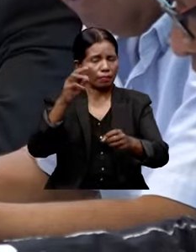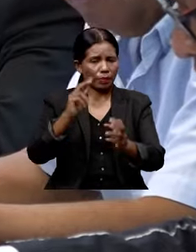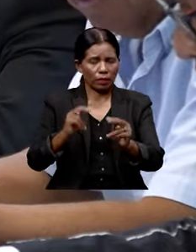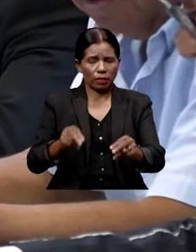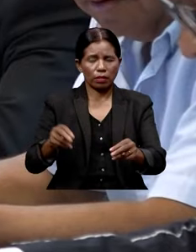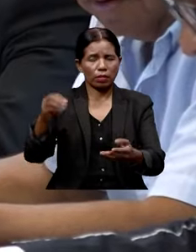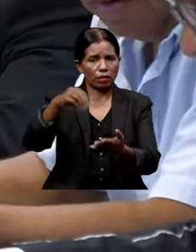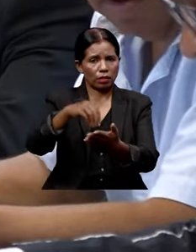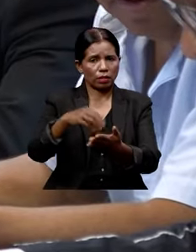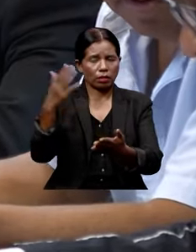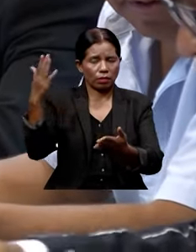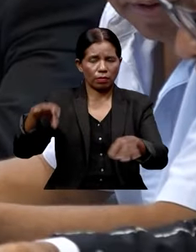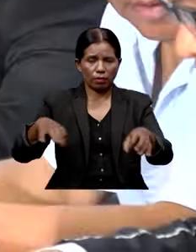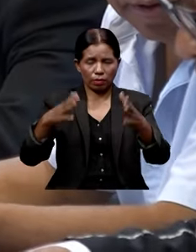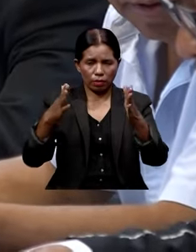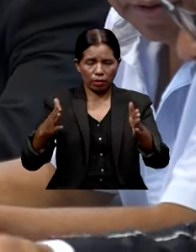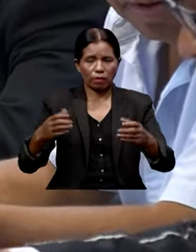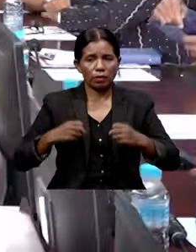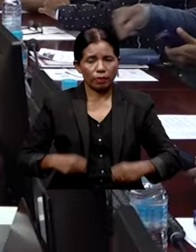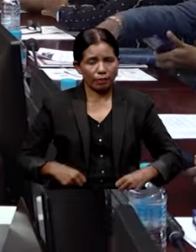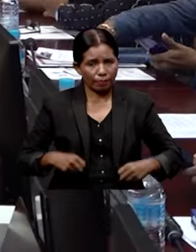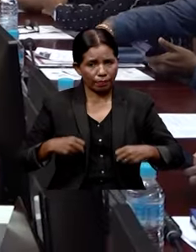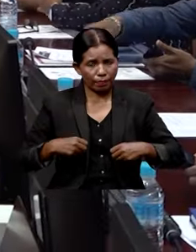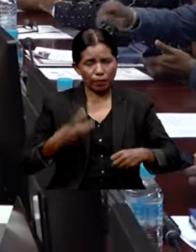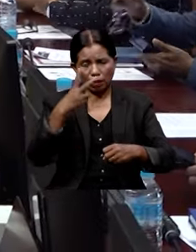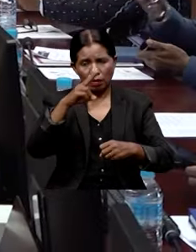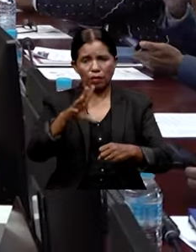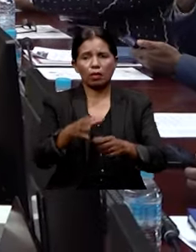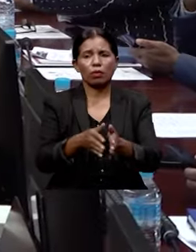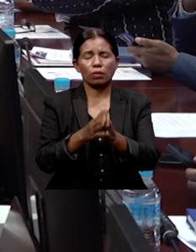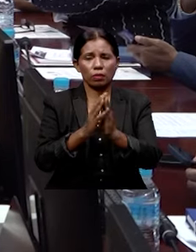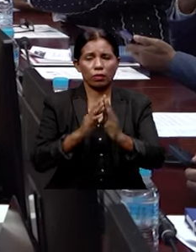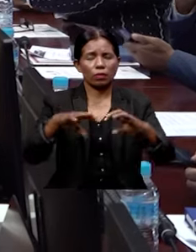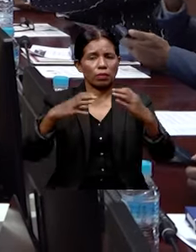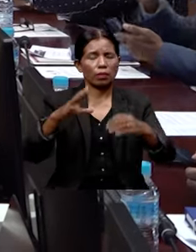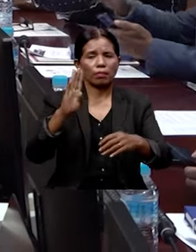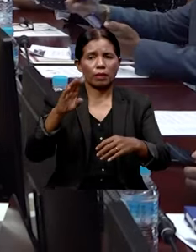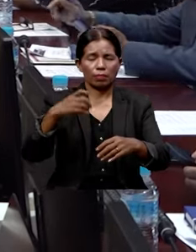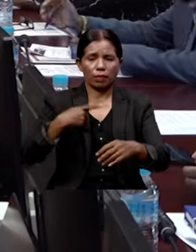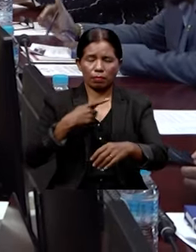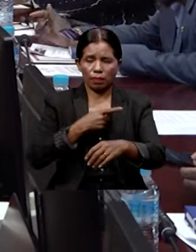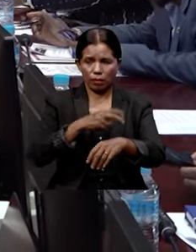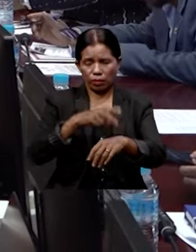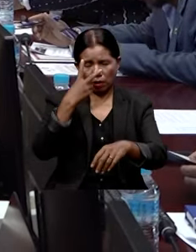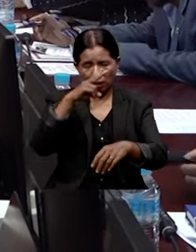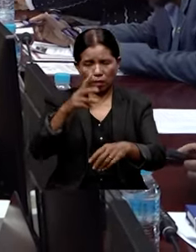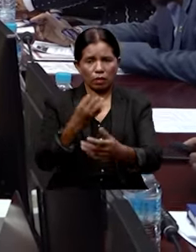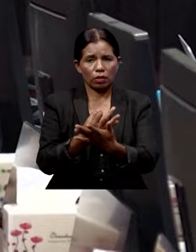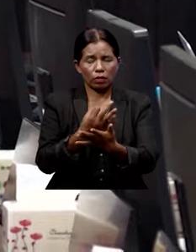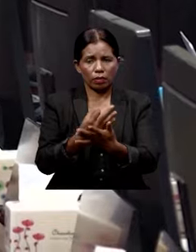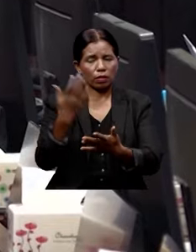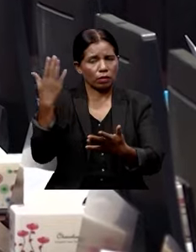e investimento para recursos humanos será. Também né, Halibadame, Russo Comissão bem Parlamento Nacional, do Hariridia, Orçamento refere, também